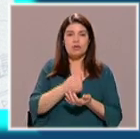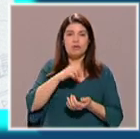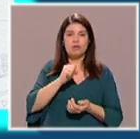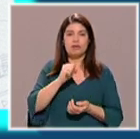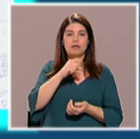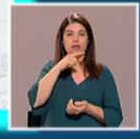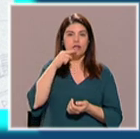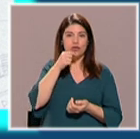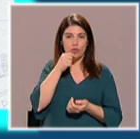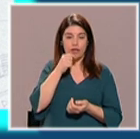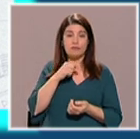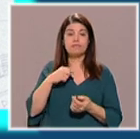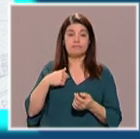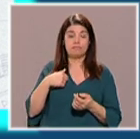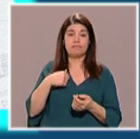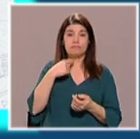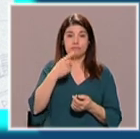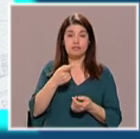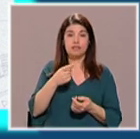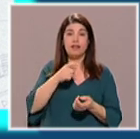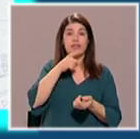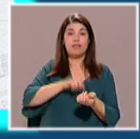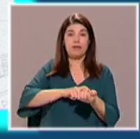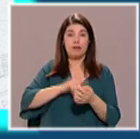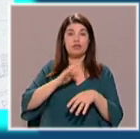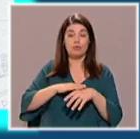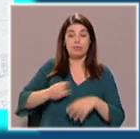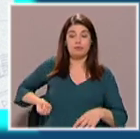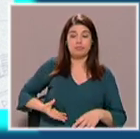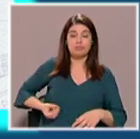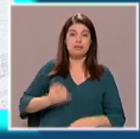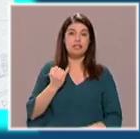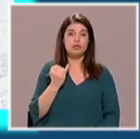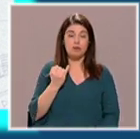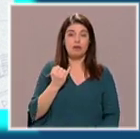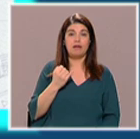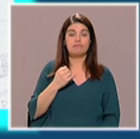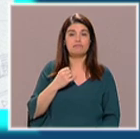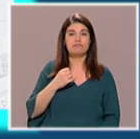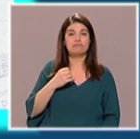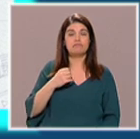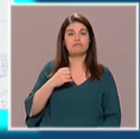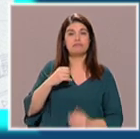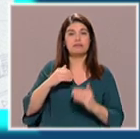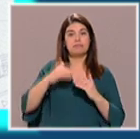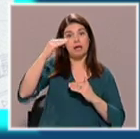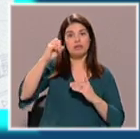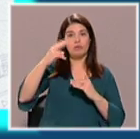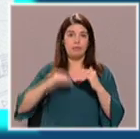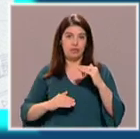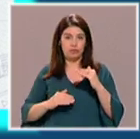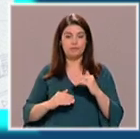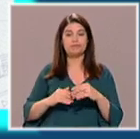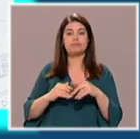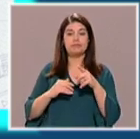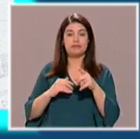a diabetes deve-se a uma má secreção da insulina, a qual é responsável por transferir a